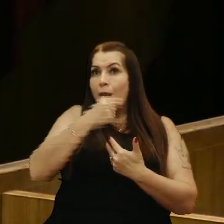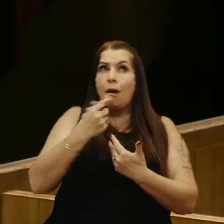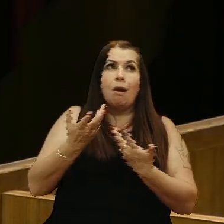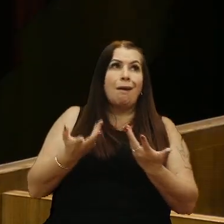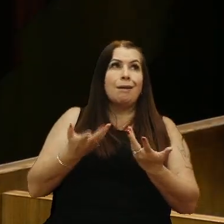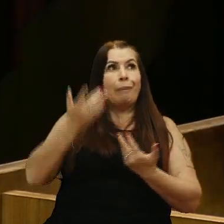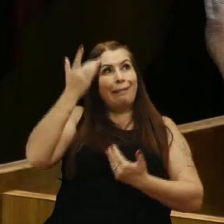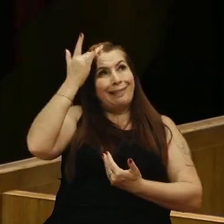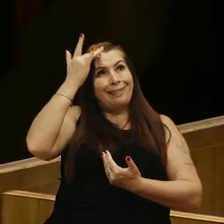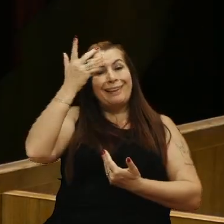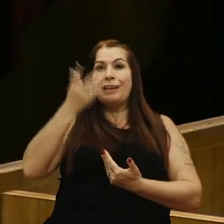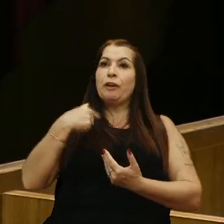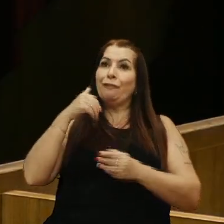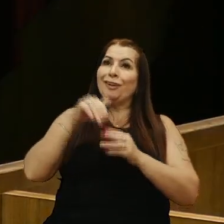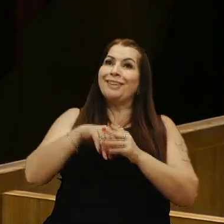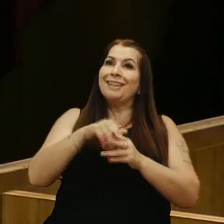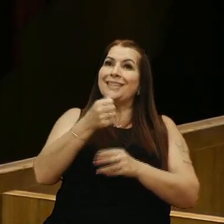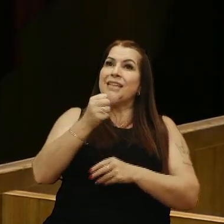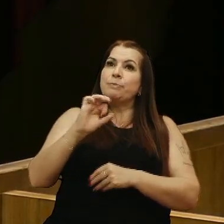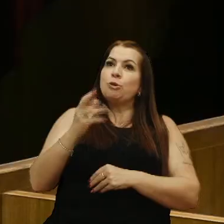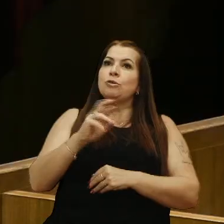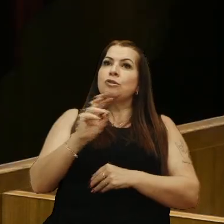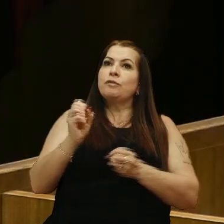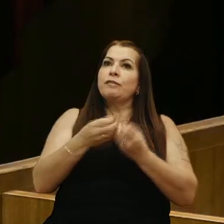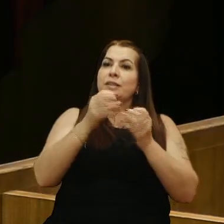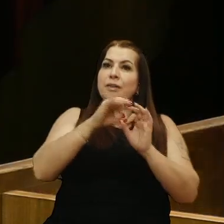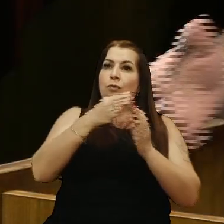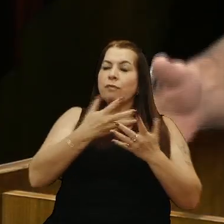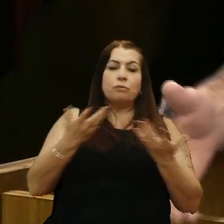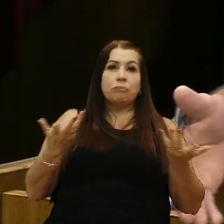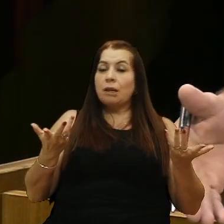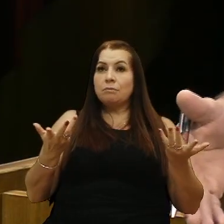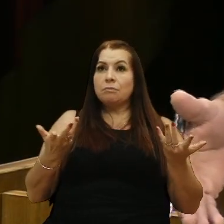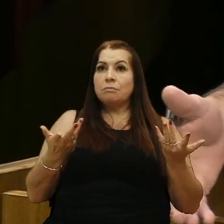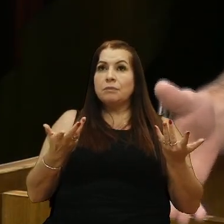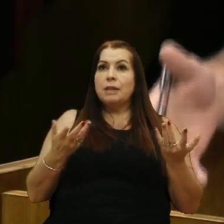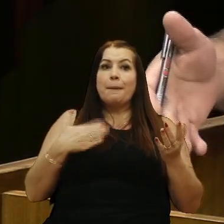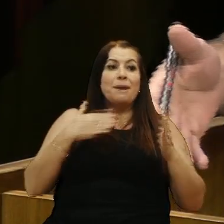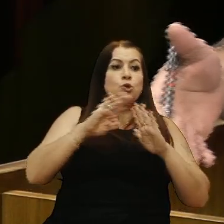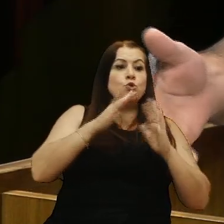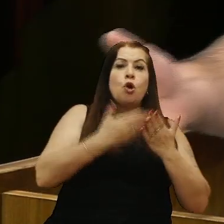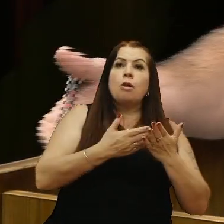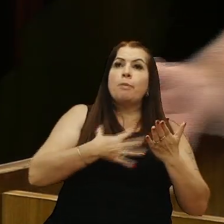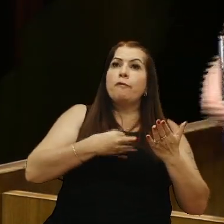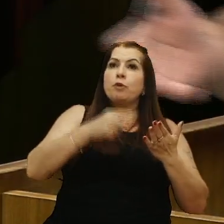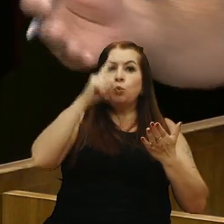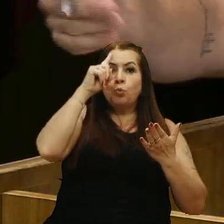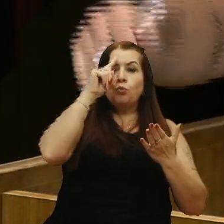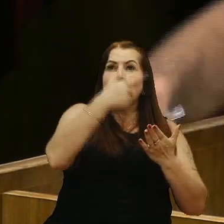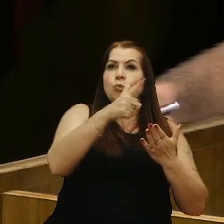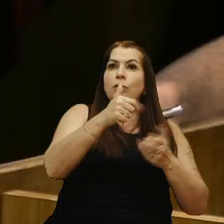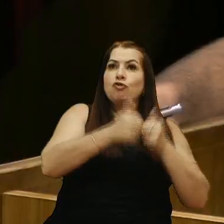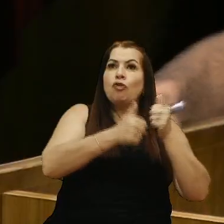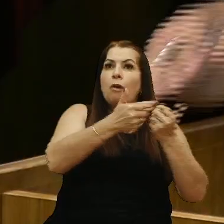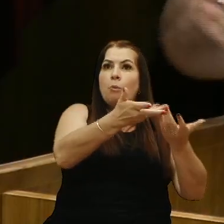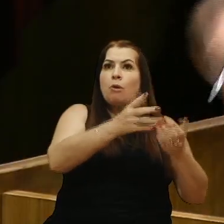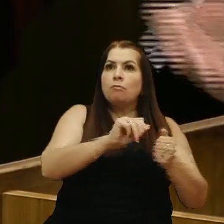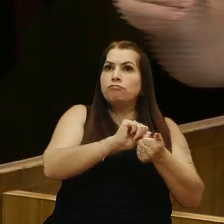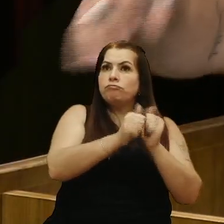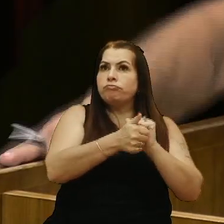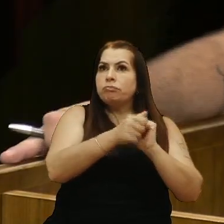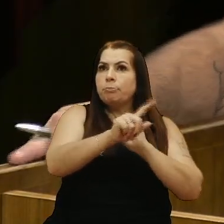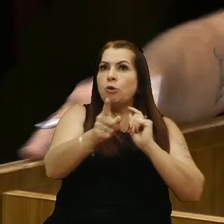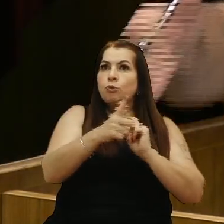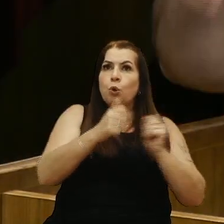pessoas e dizer o seguinte: eu votei 6 milhões de reais para a Festa da Uva. Tá, mas e a minha escola aqui, que meu filho todo dia não tem onde jogar bola, não tem